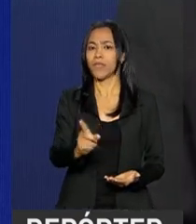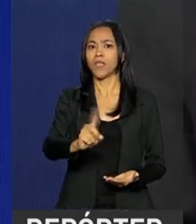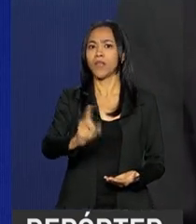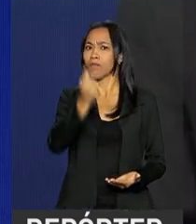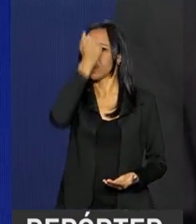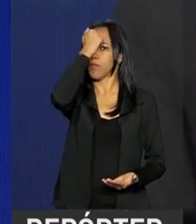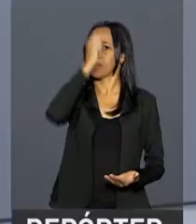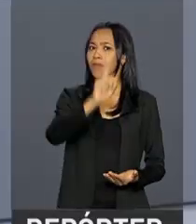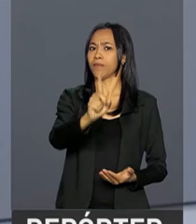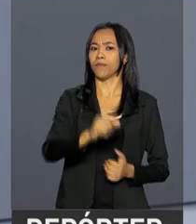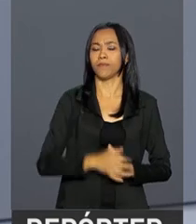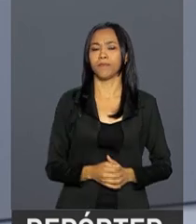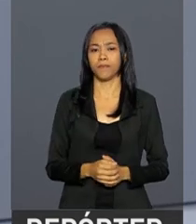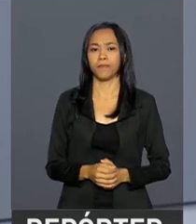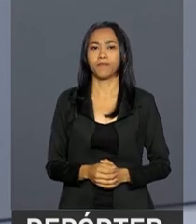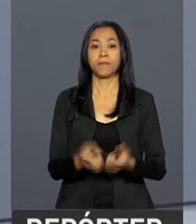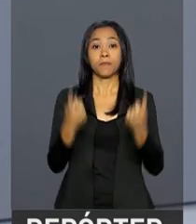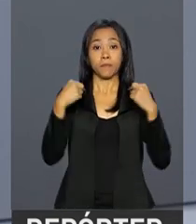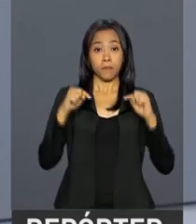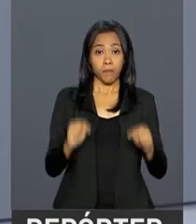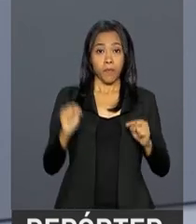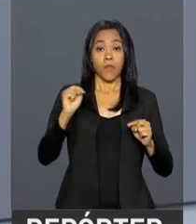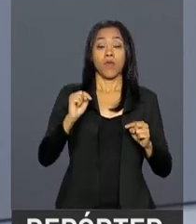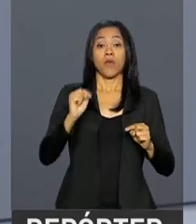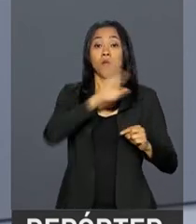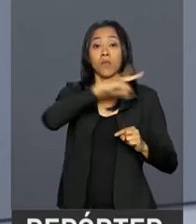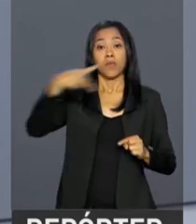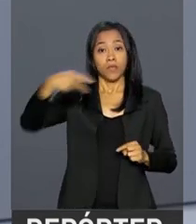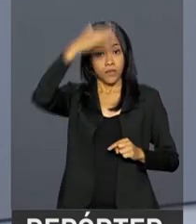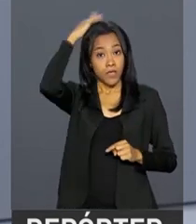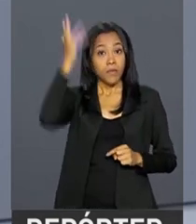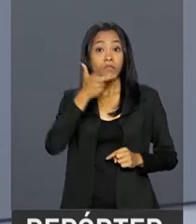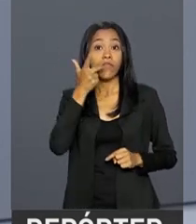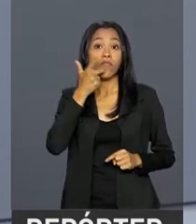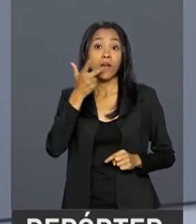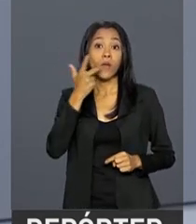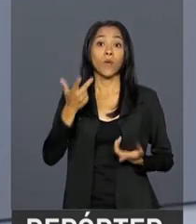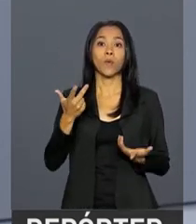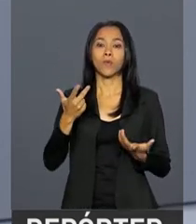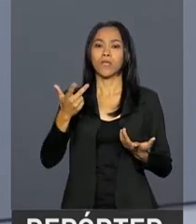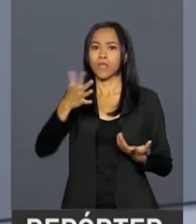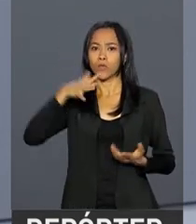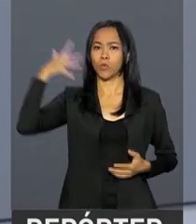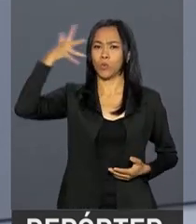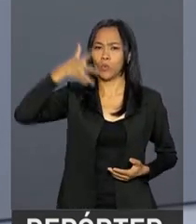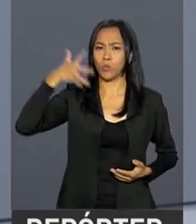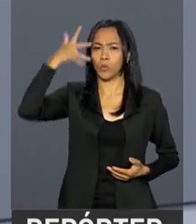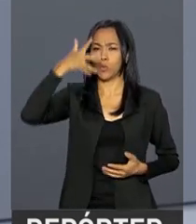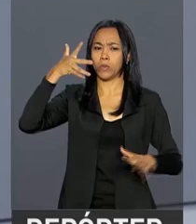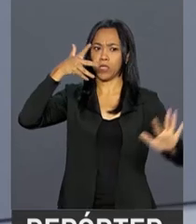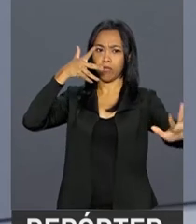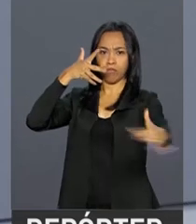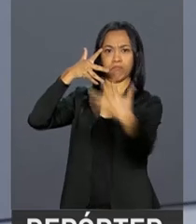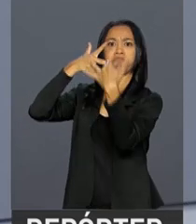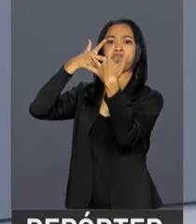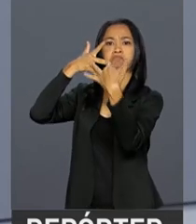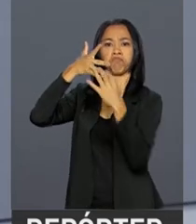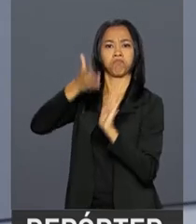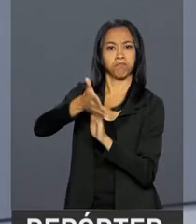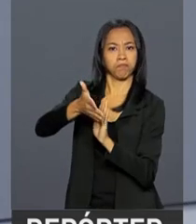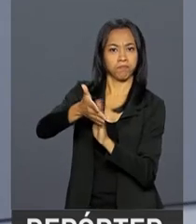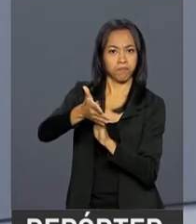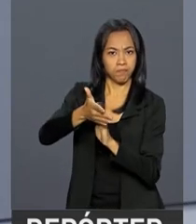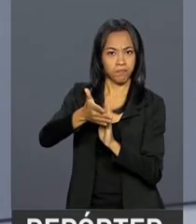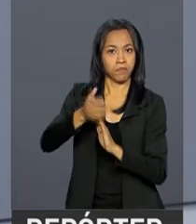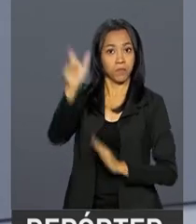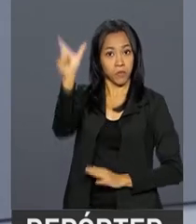se arrependerão. O presidente Temer falou sobre a recepção ao seu discurso, como o elogio que recebeu do economista